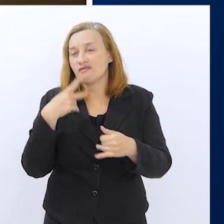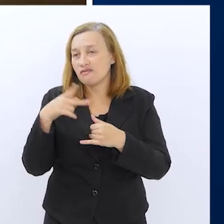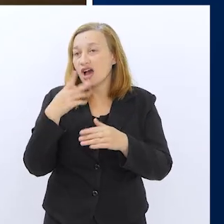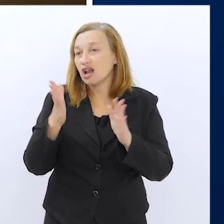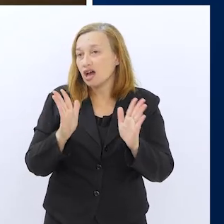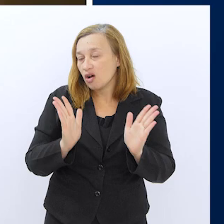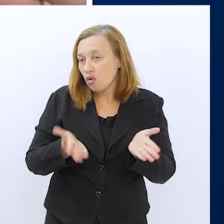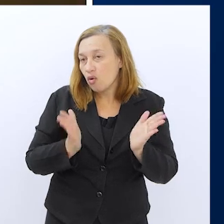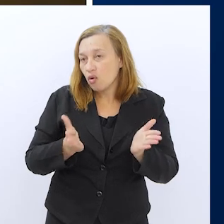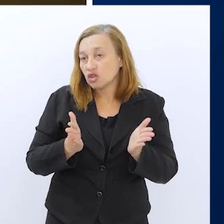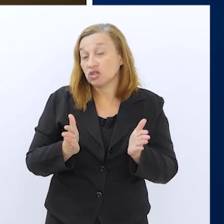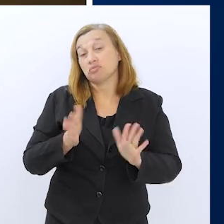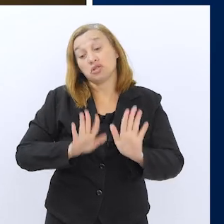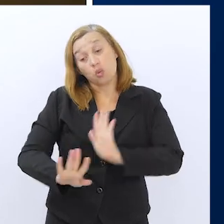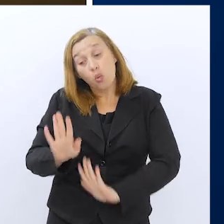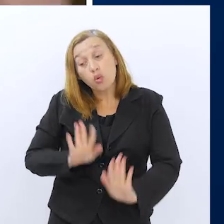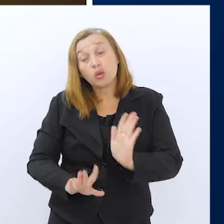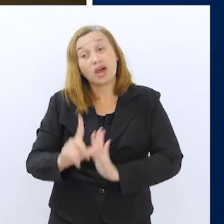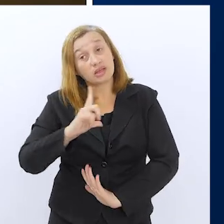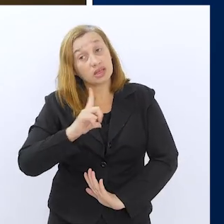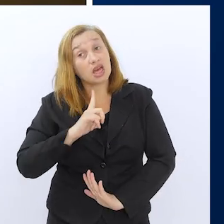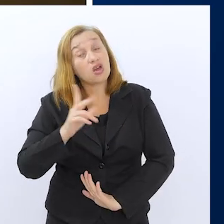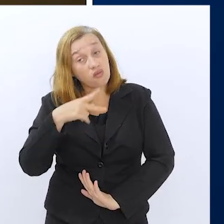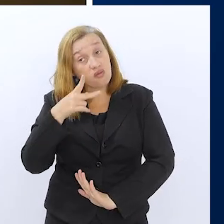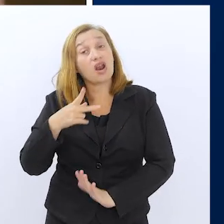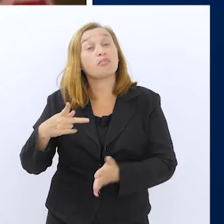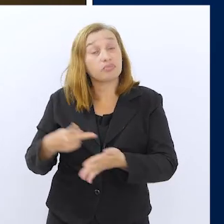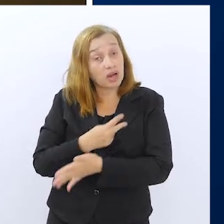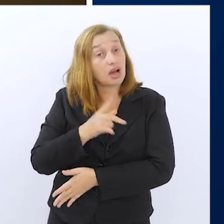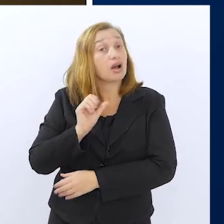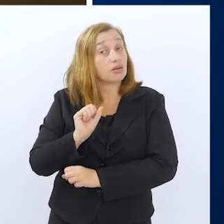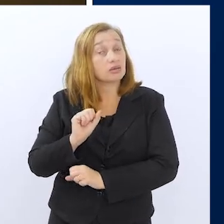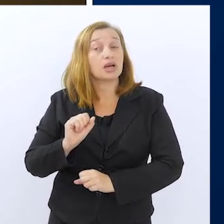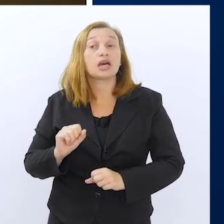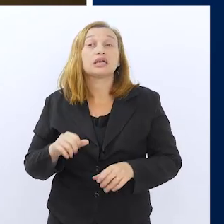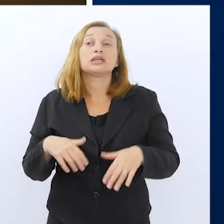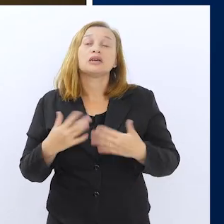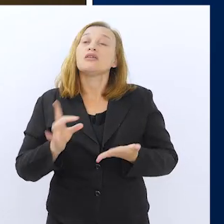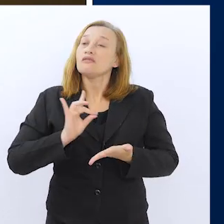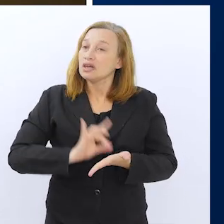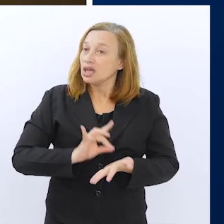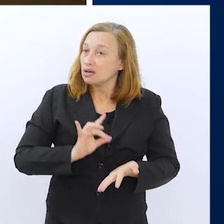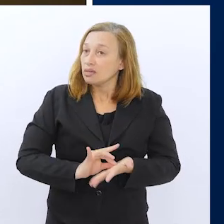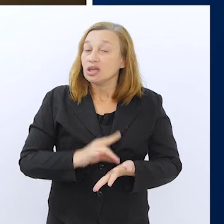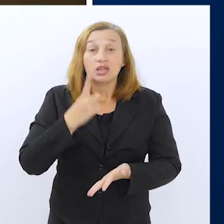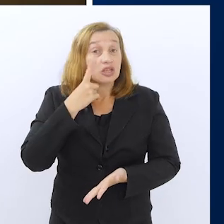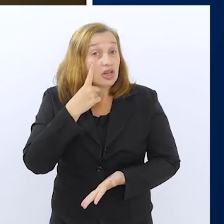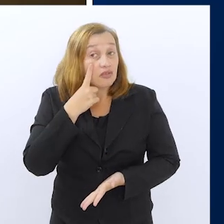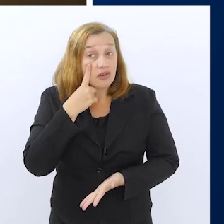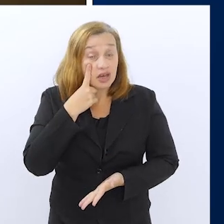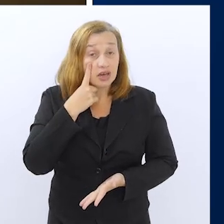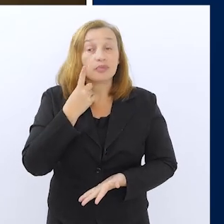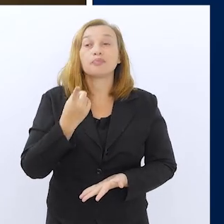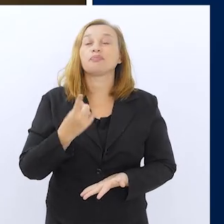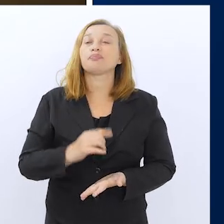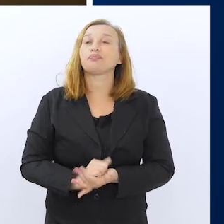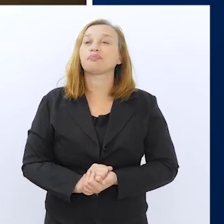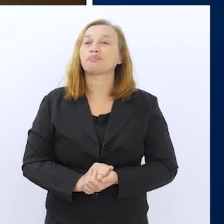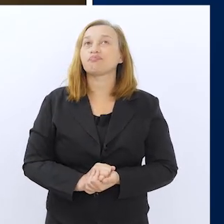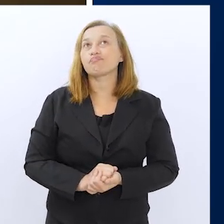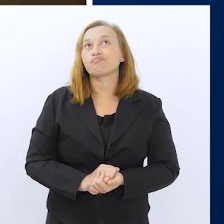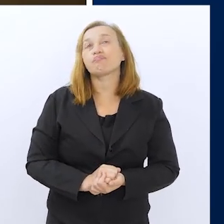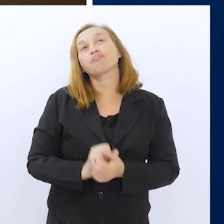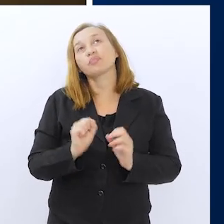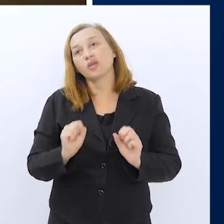hoje está muito se falado e a gente tem que tomar muito cuidado, mas eu vou citar aqui porque acontece, né? E quando realmente a gente vê